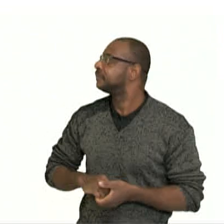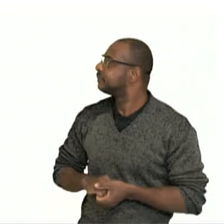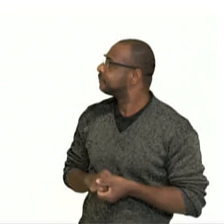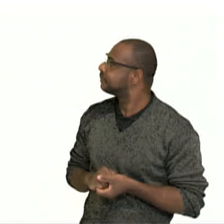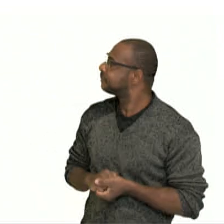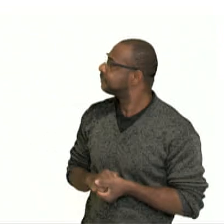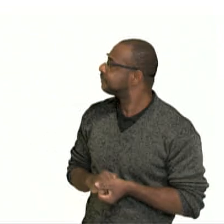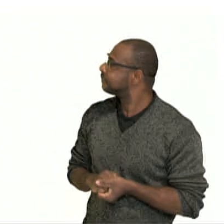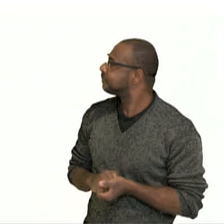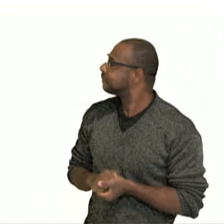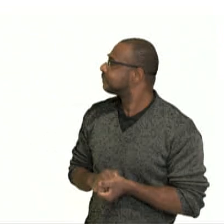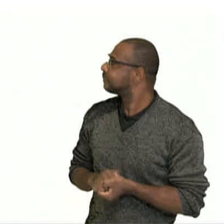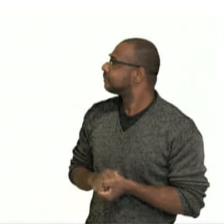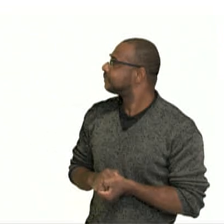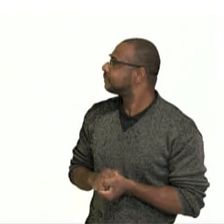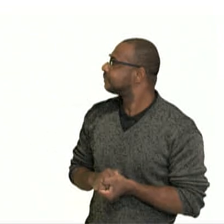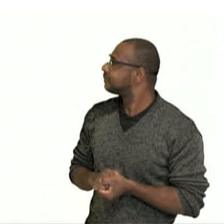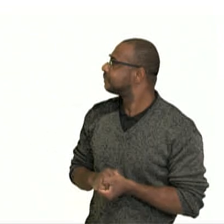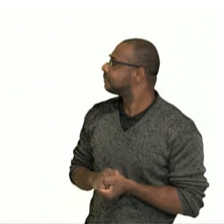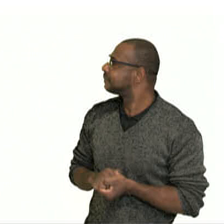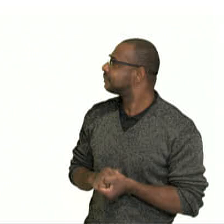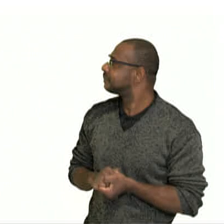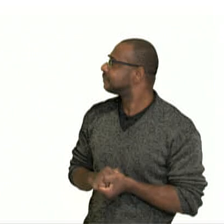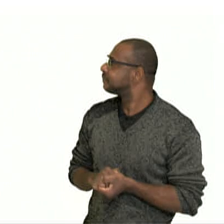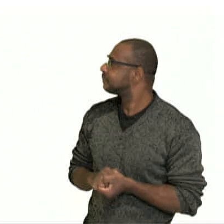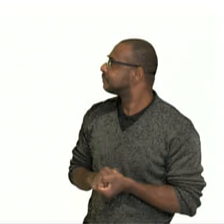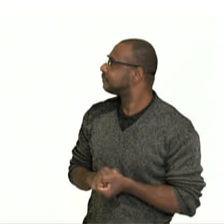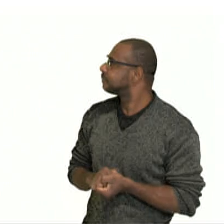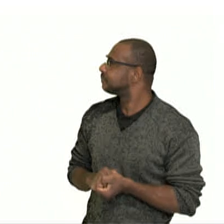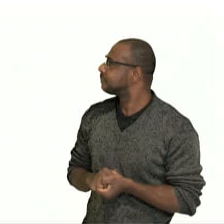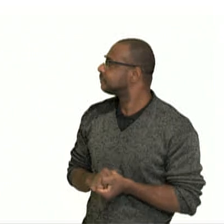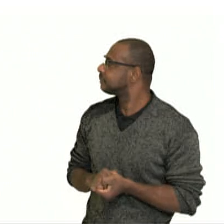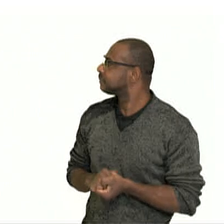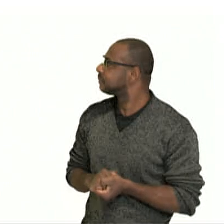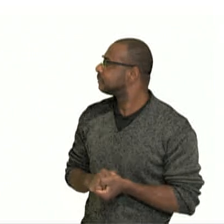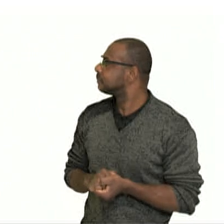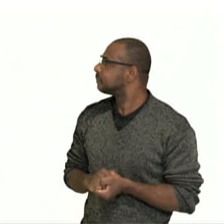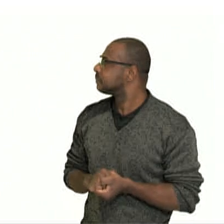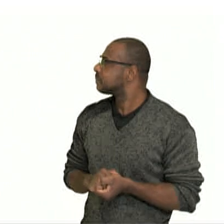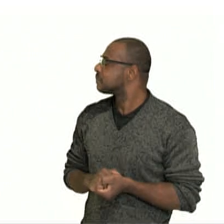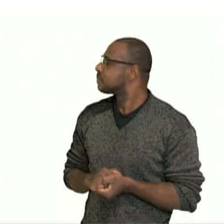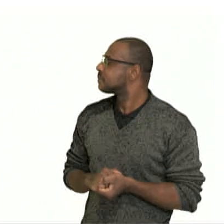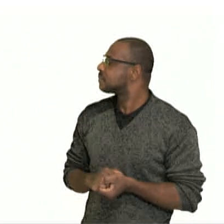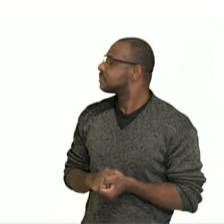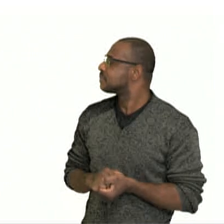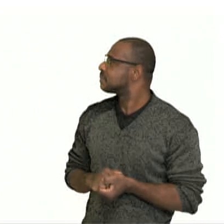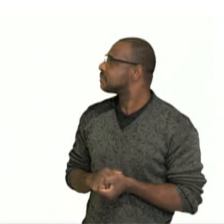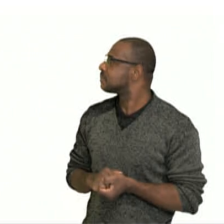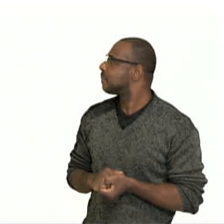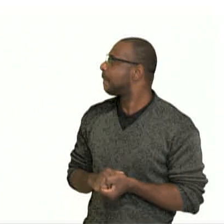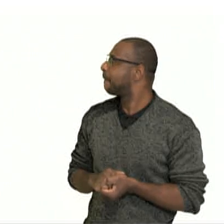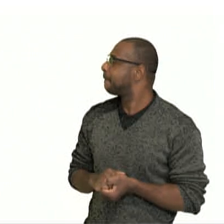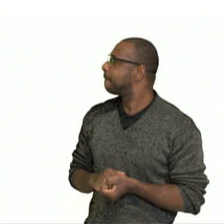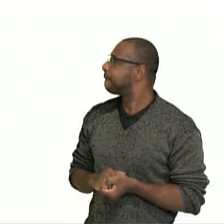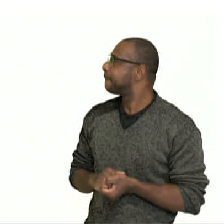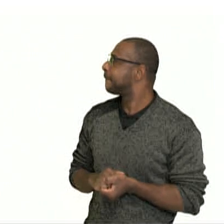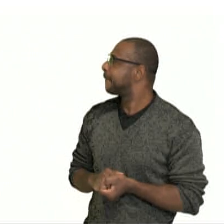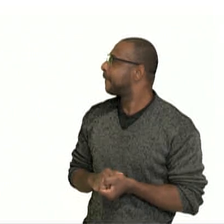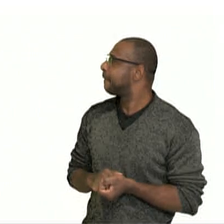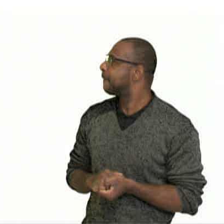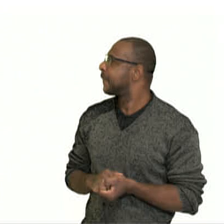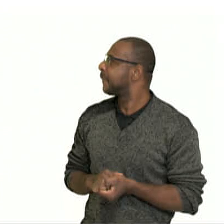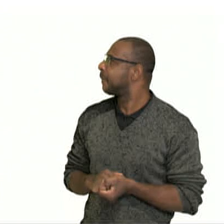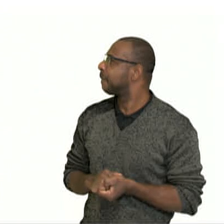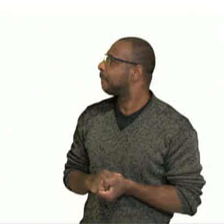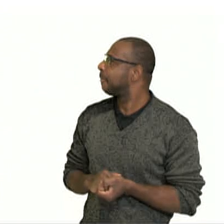a small restaurant. Name is Pizza House. Wife is a doctor. Name's Mary. He's got